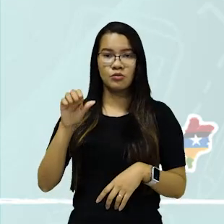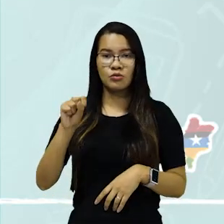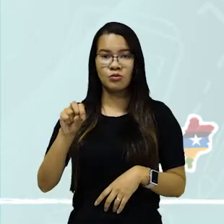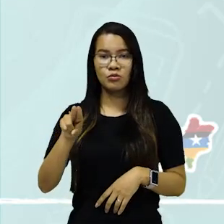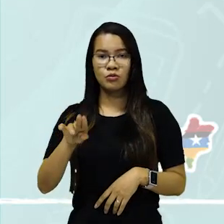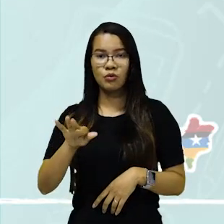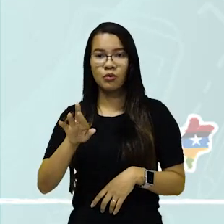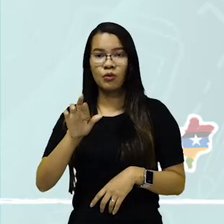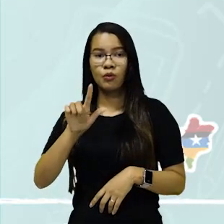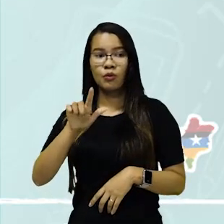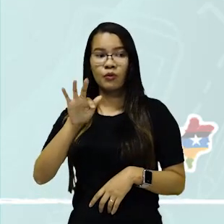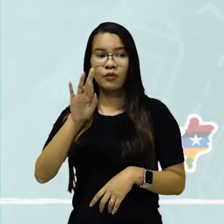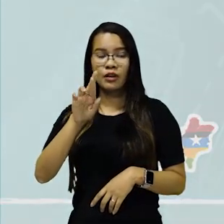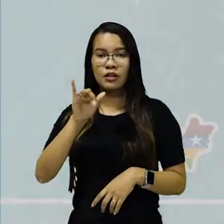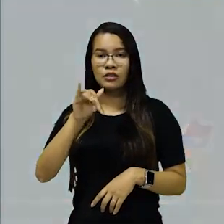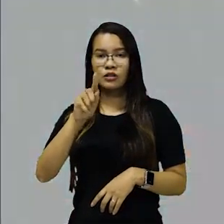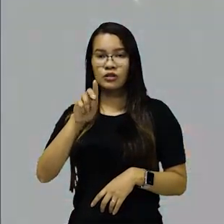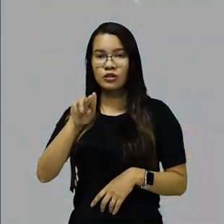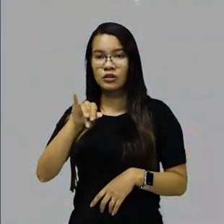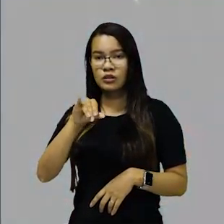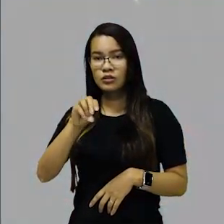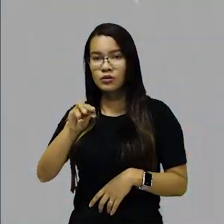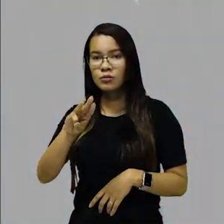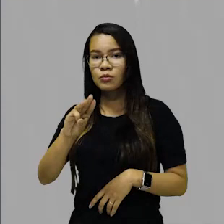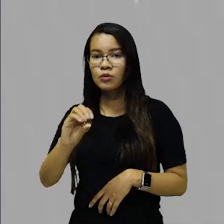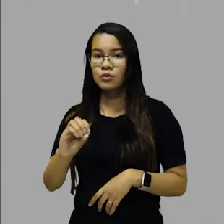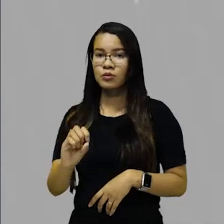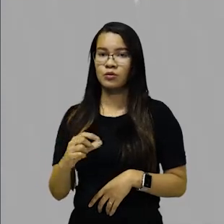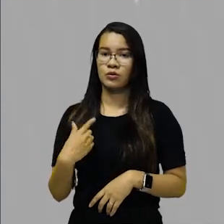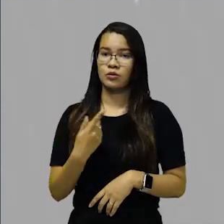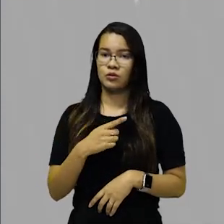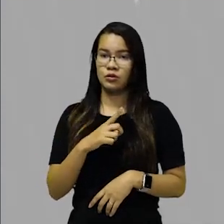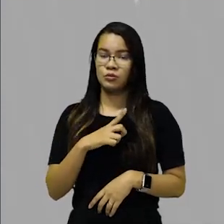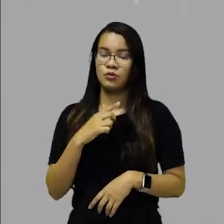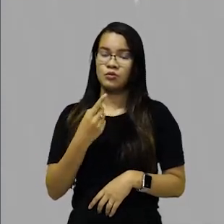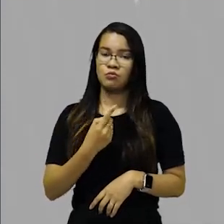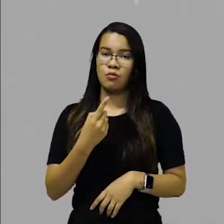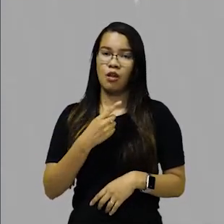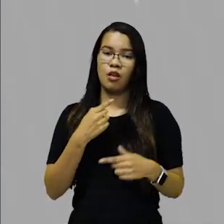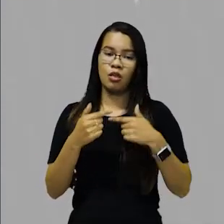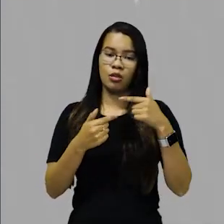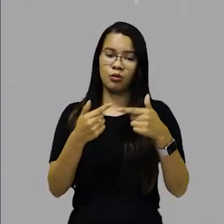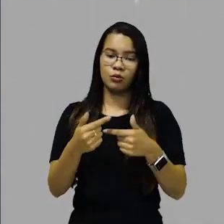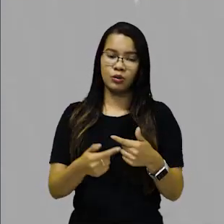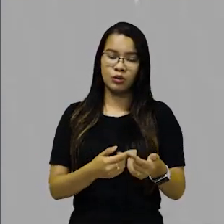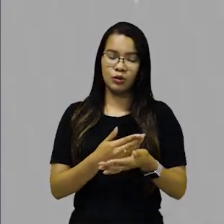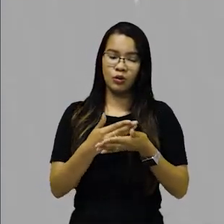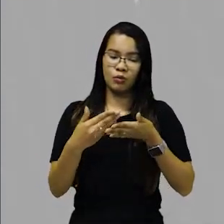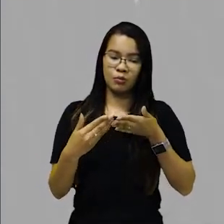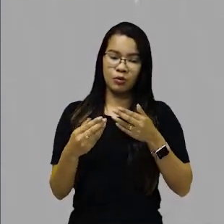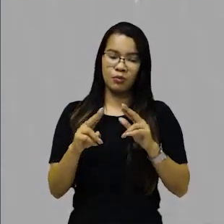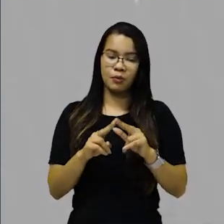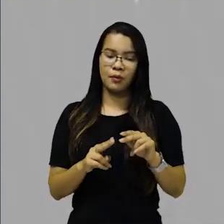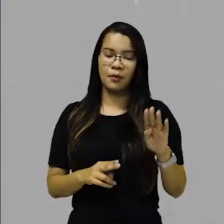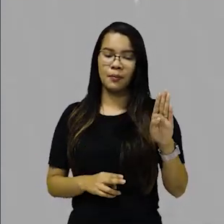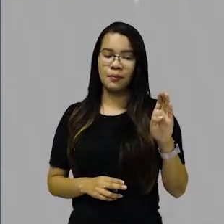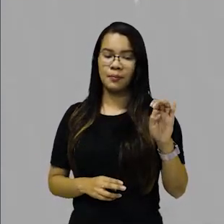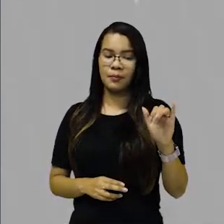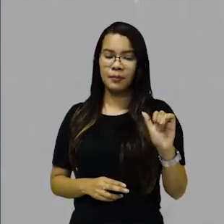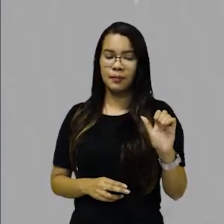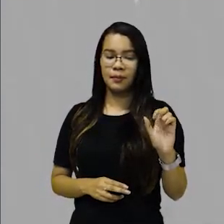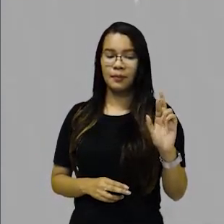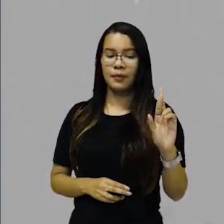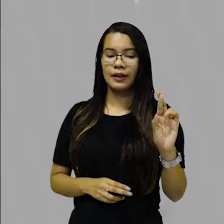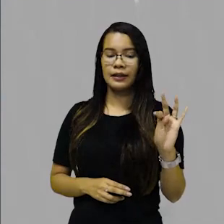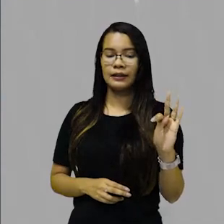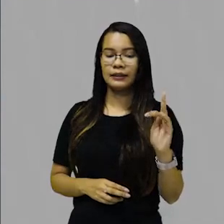Brasil, nós temos uma luta que ela foi, no primeiro momento, encabeçada por Berta Lutz. Apesar